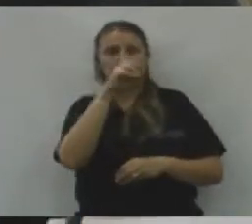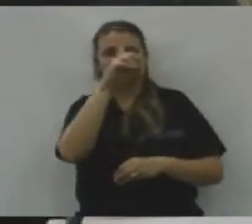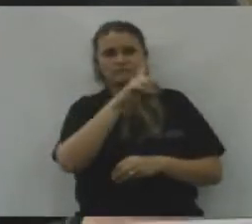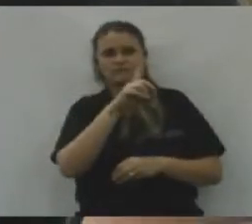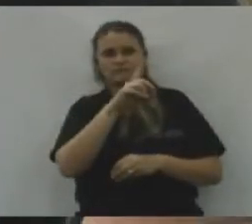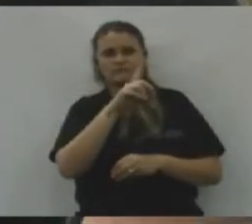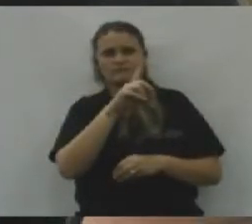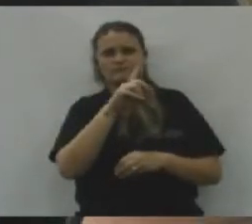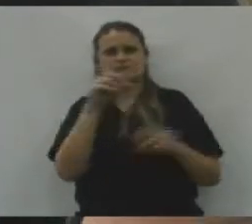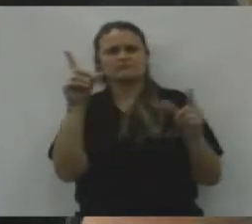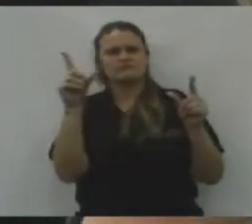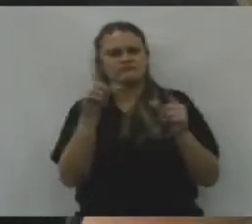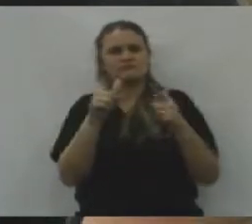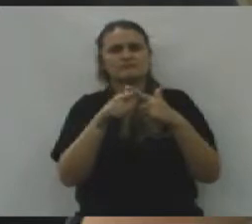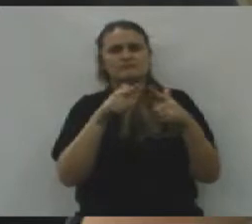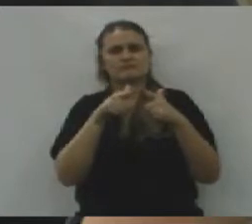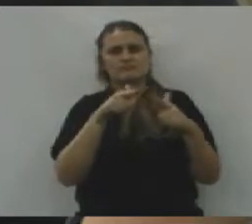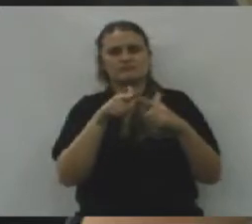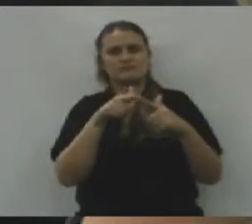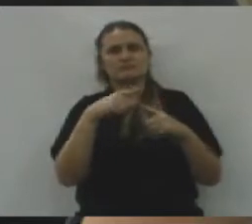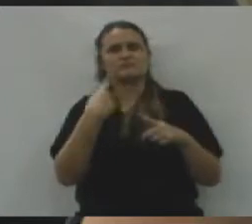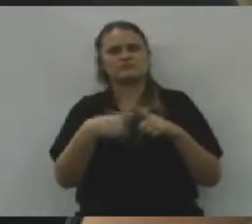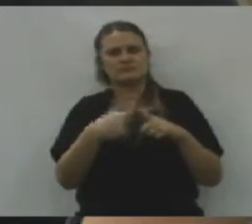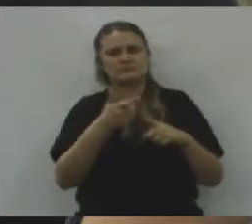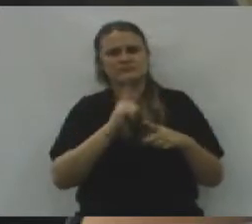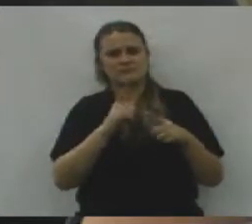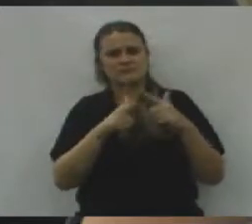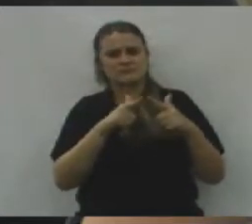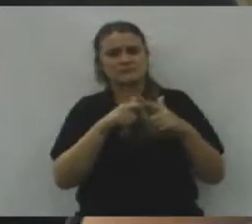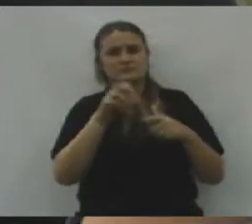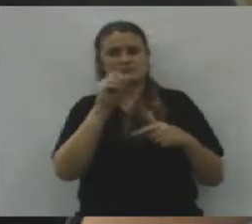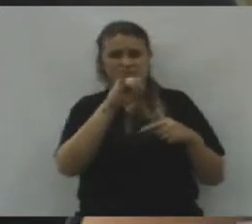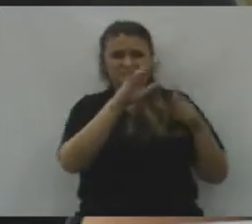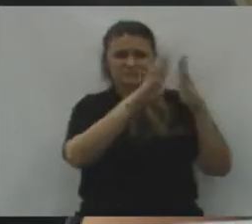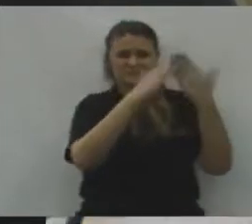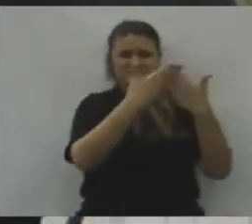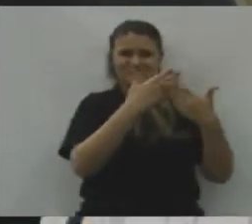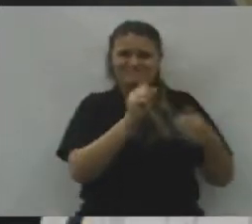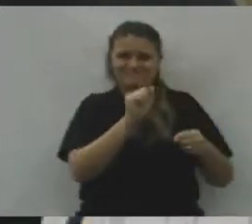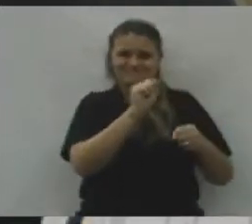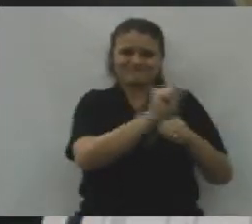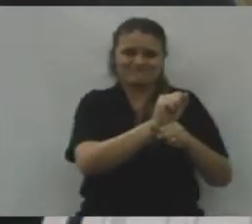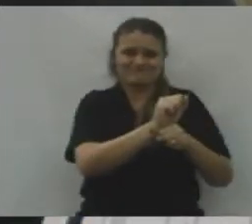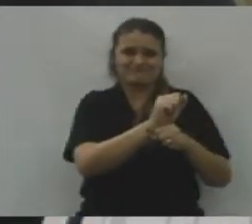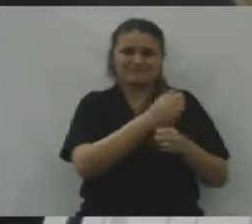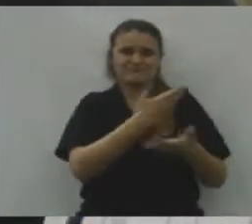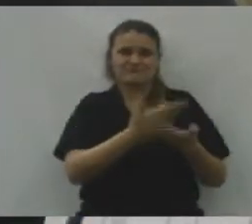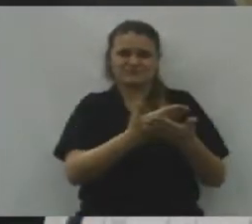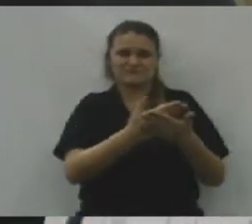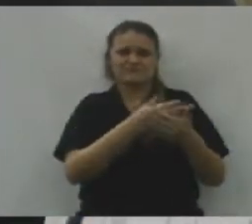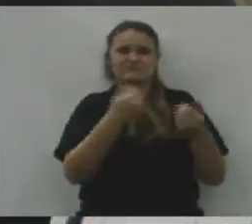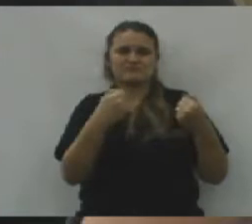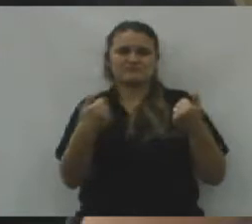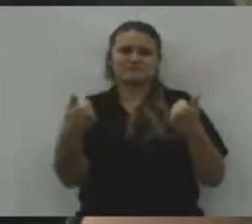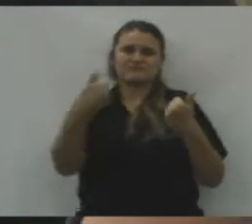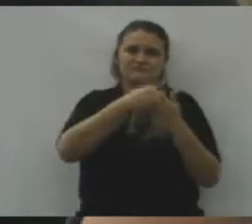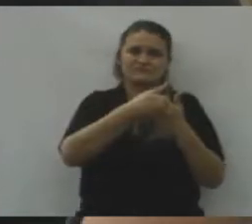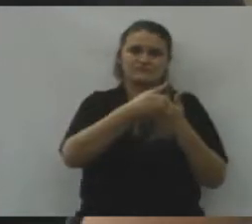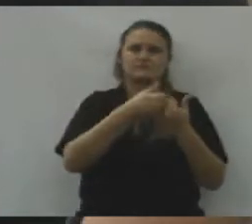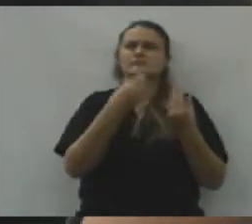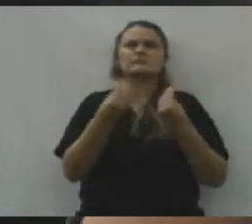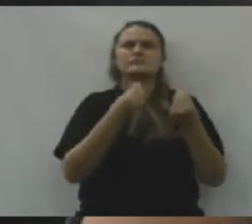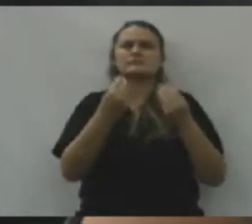muito menos, que trará problemas. Se uma escola tiver que suspender as aulas, terá que fazer a reposição. E como que um